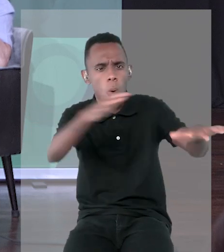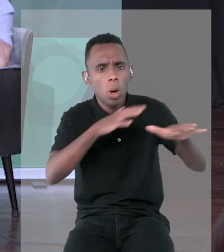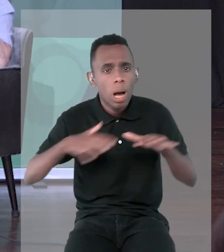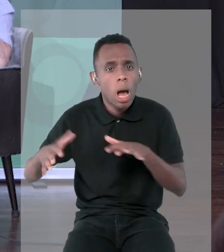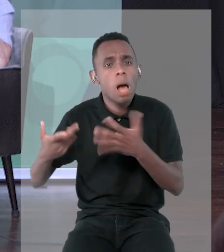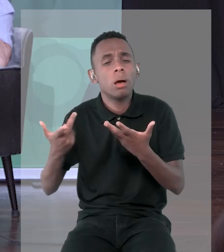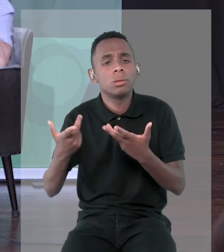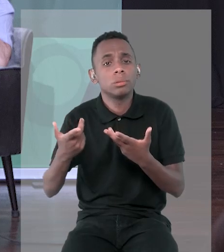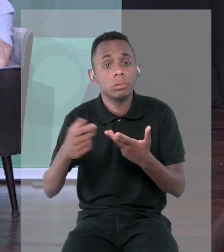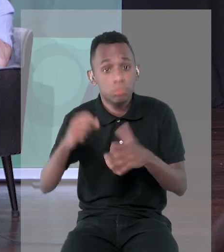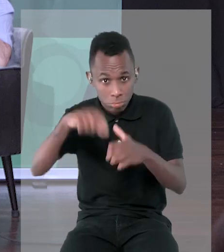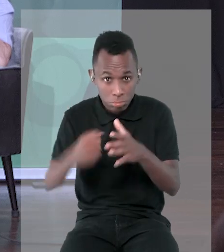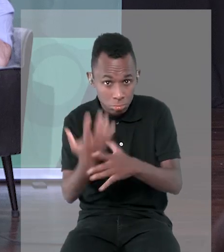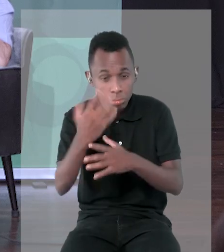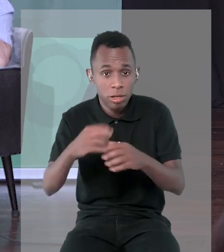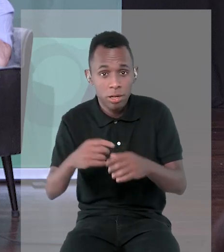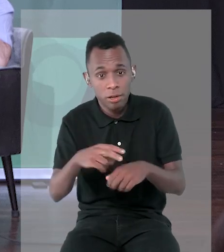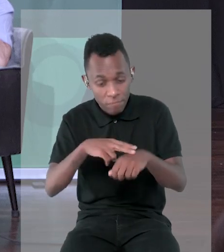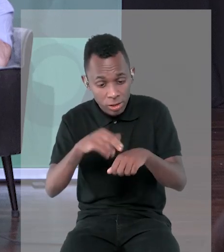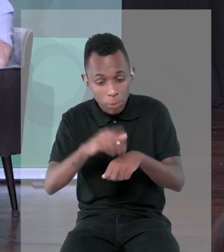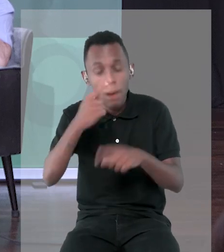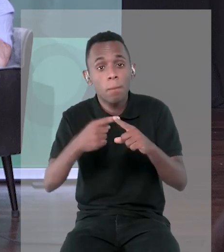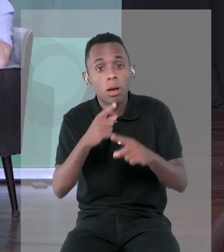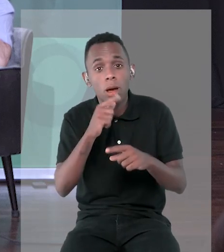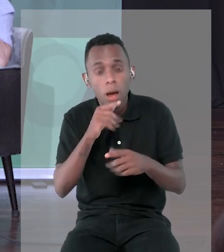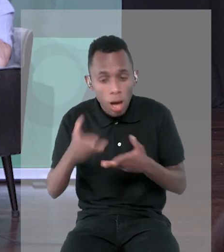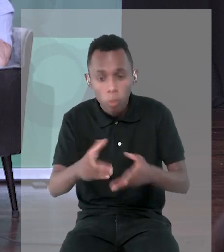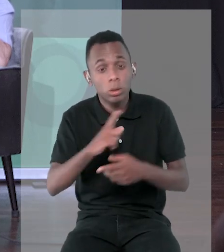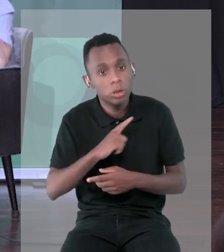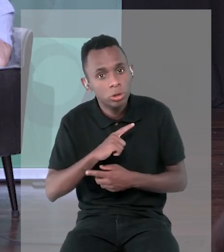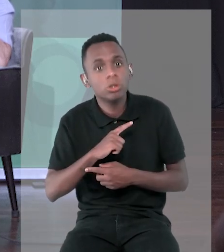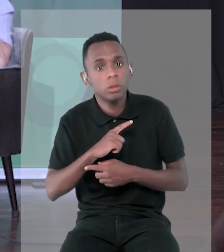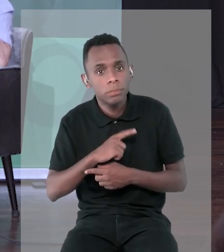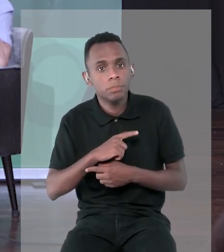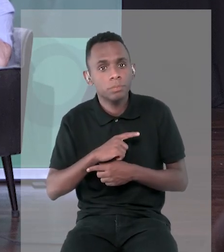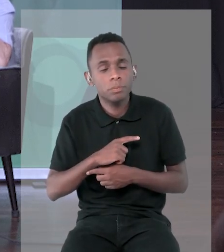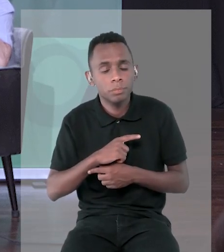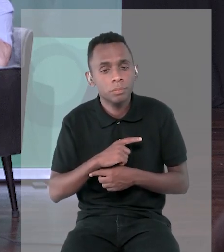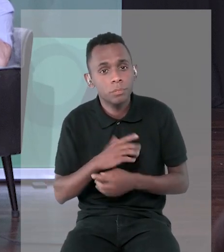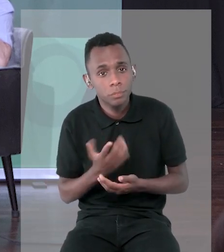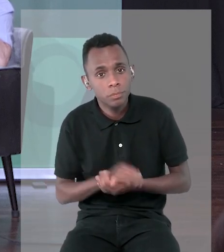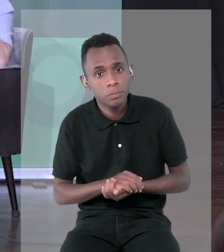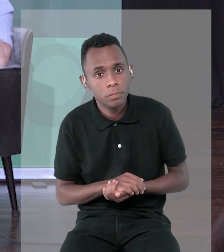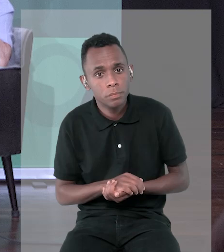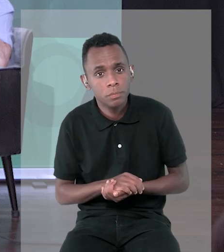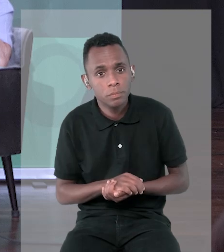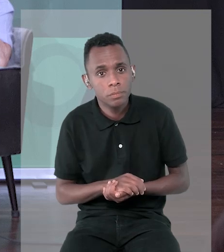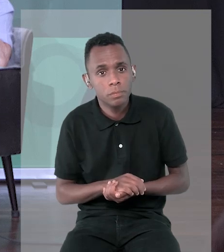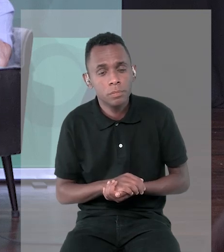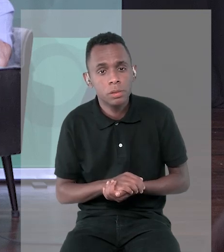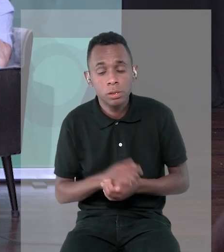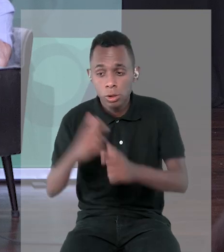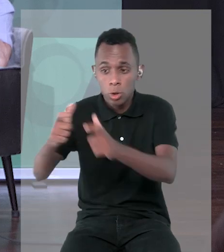de terra mais fértil, mais verde, porque lá tinha água, começaram a aparecer no meio de desertos,